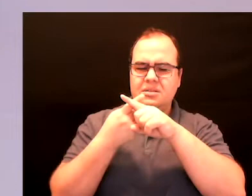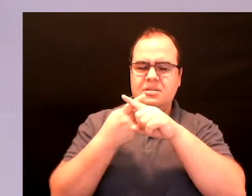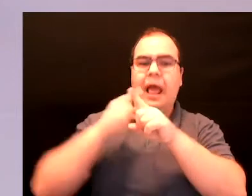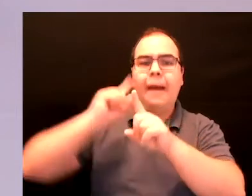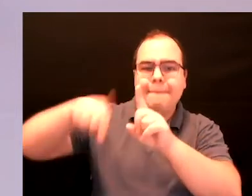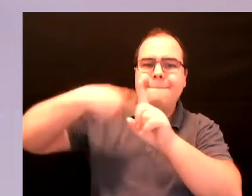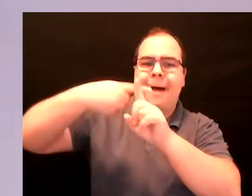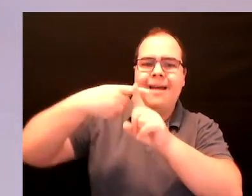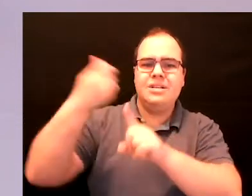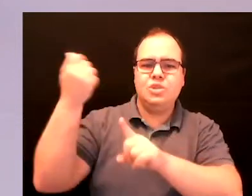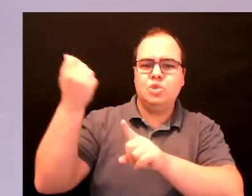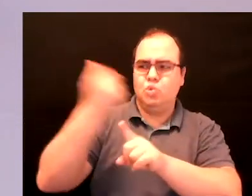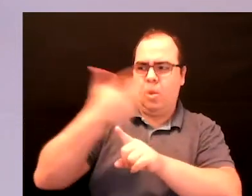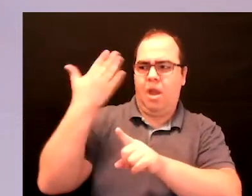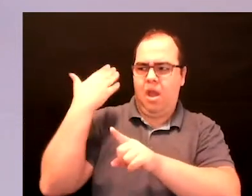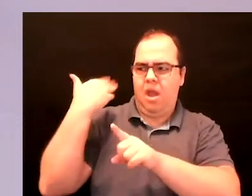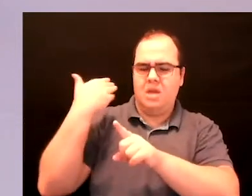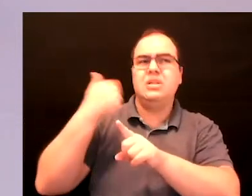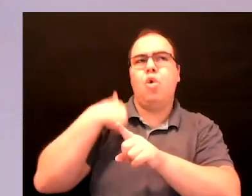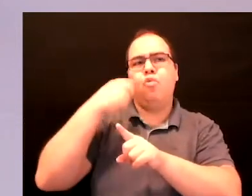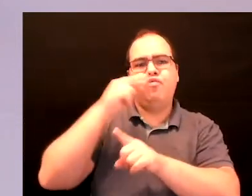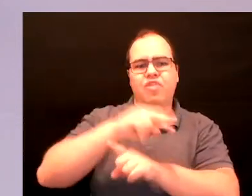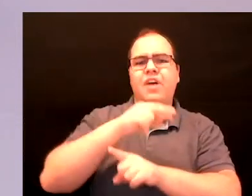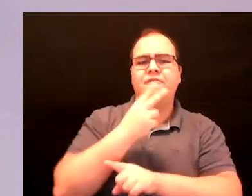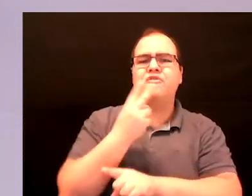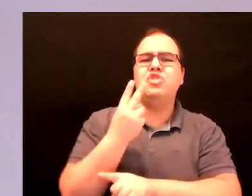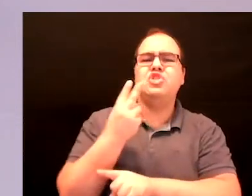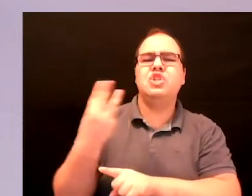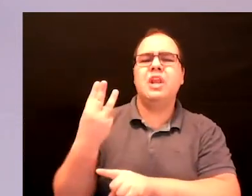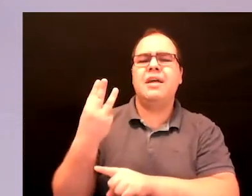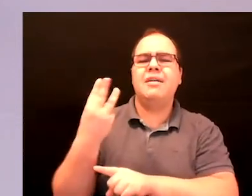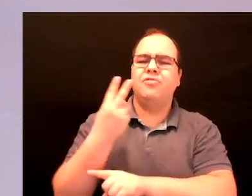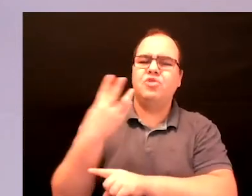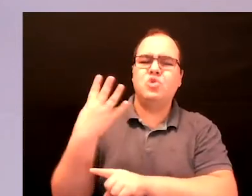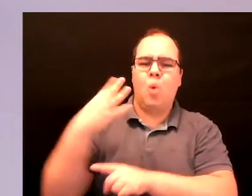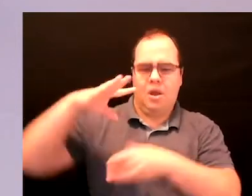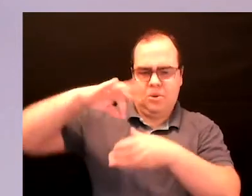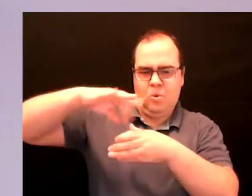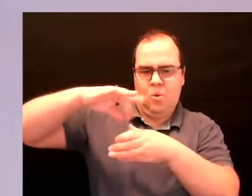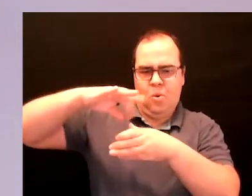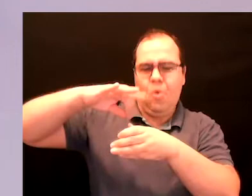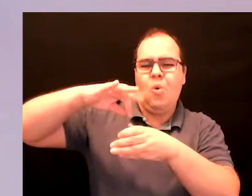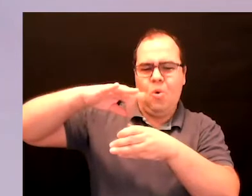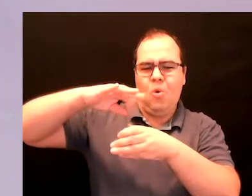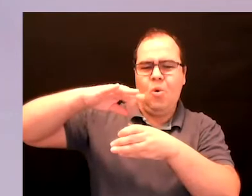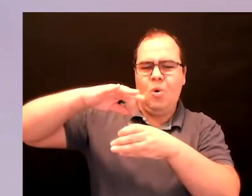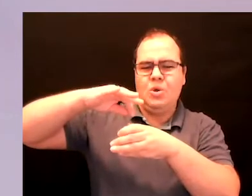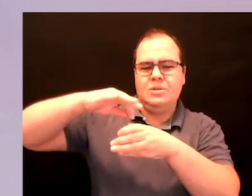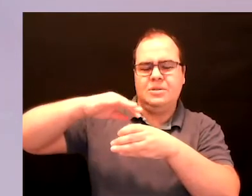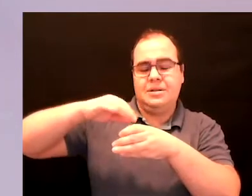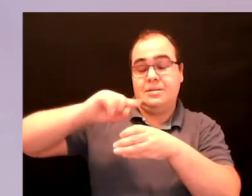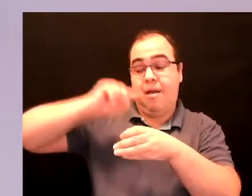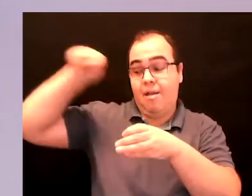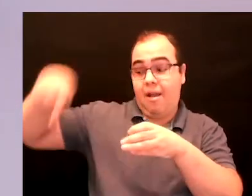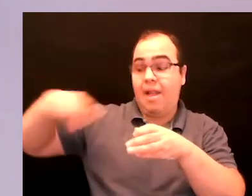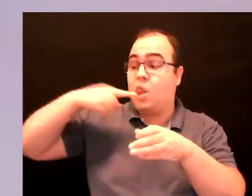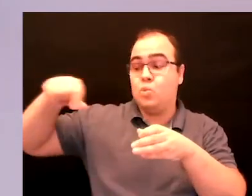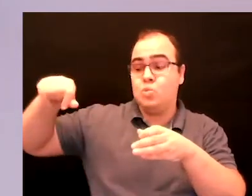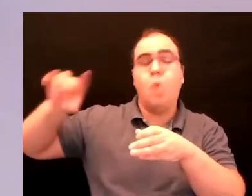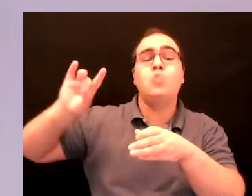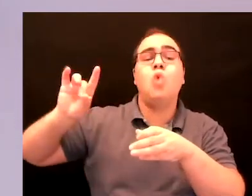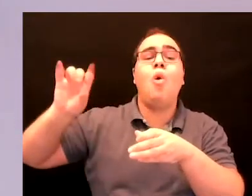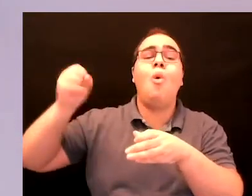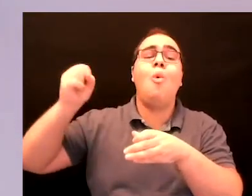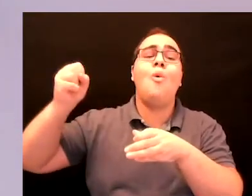as gotas que eu coloquei ali, né, coloquei em torno de 24, 25 gotas aqui, funciona bem. Ali eu coloquei umas